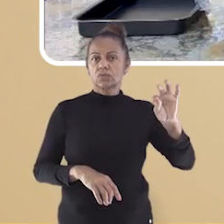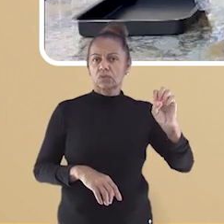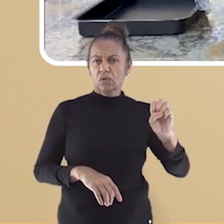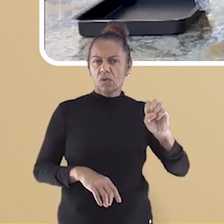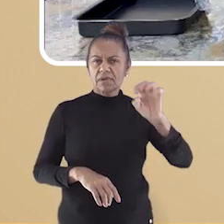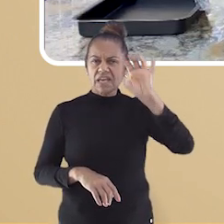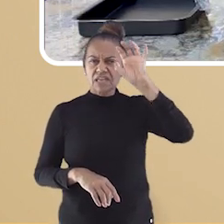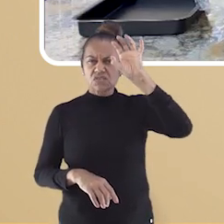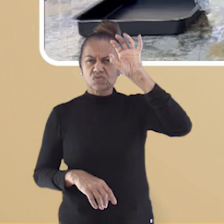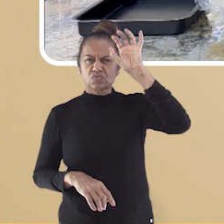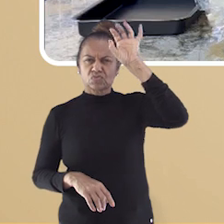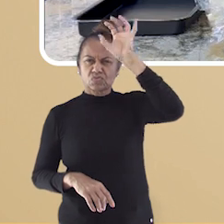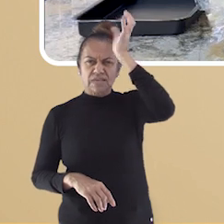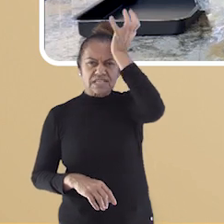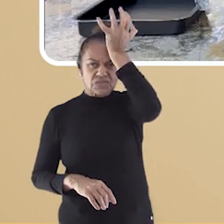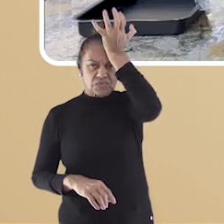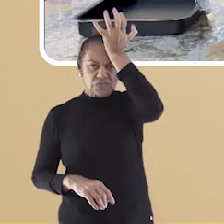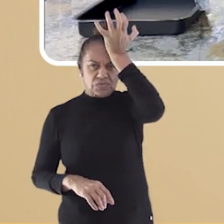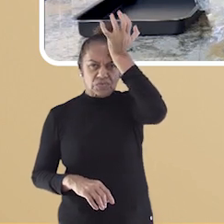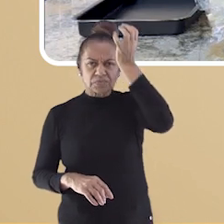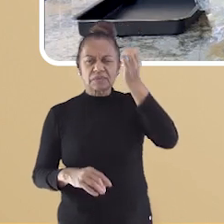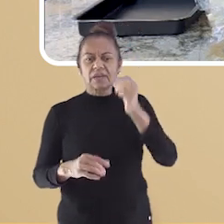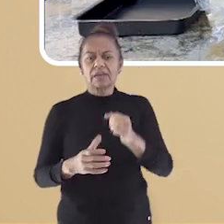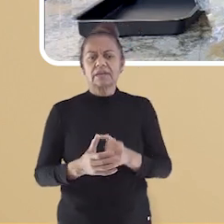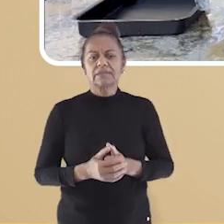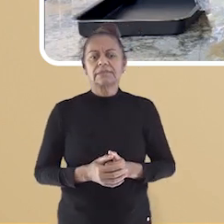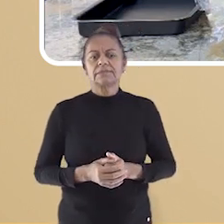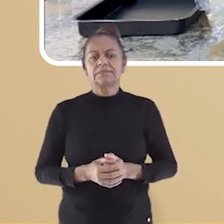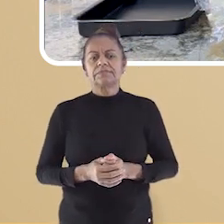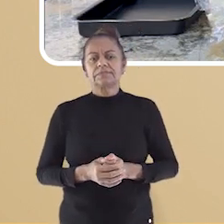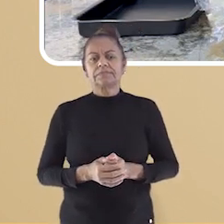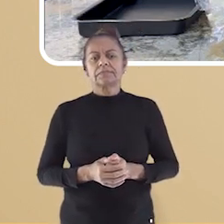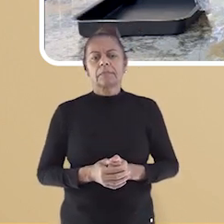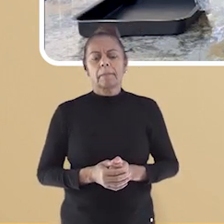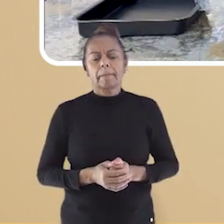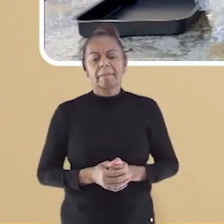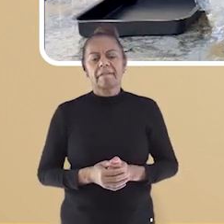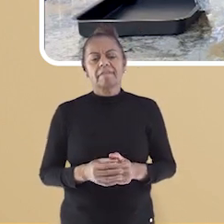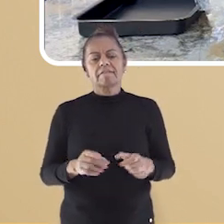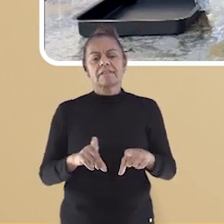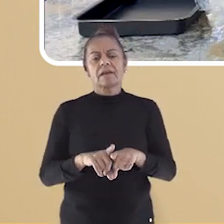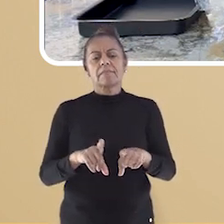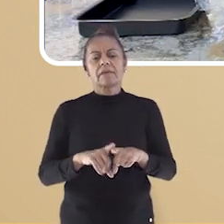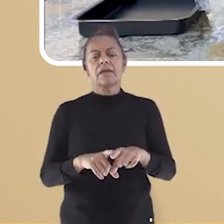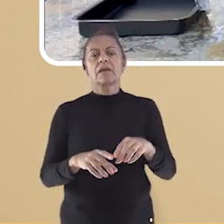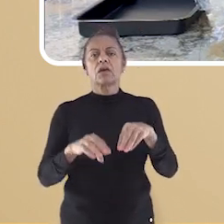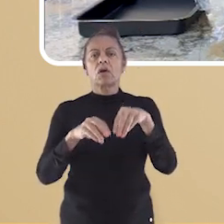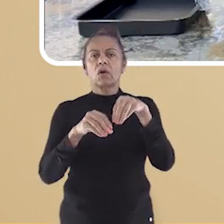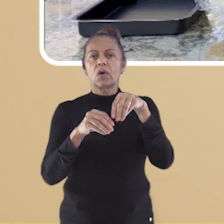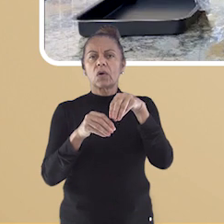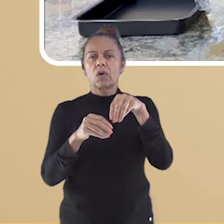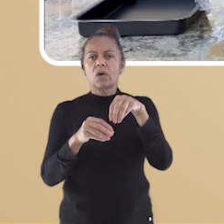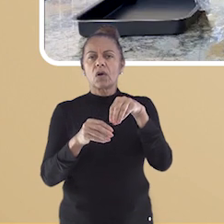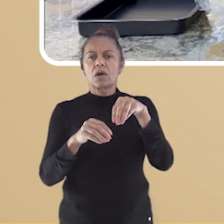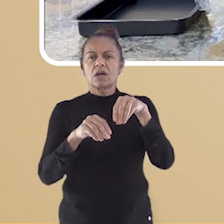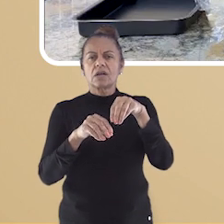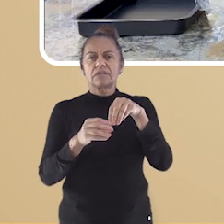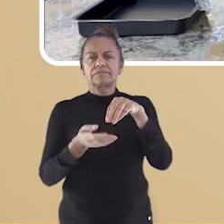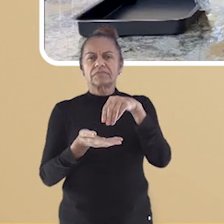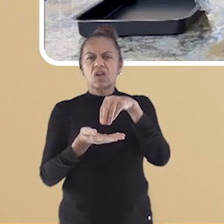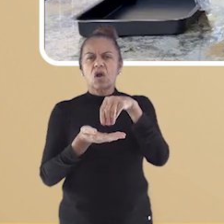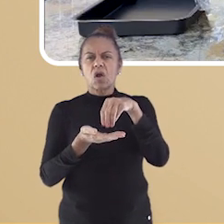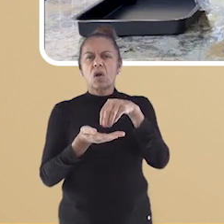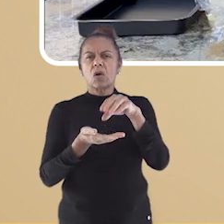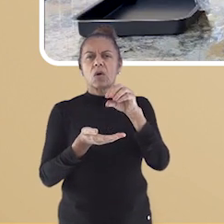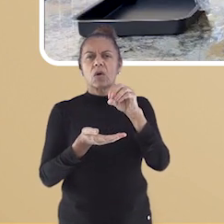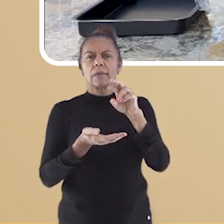pizza mais temperada. Também vamos usar orégano a gosto, a maionese,